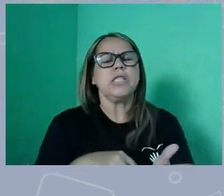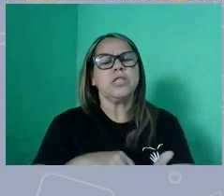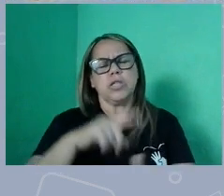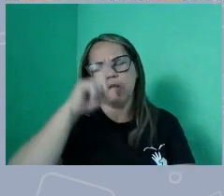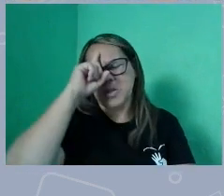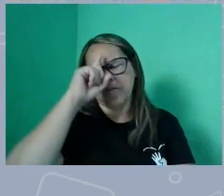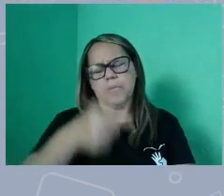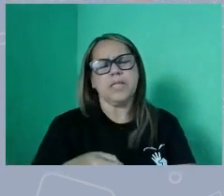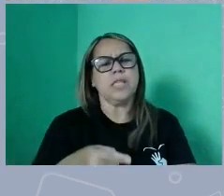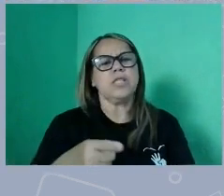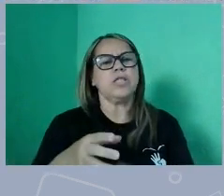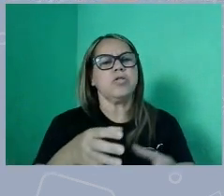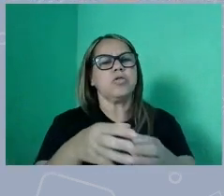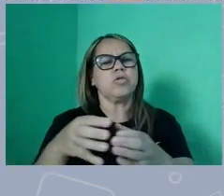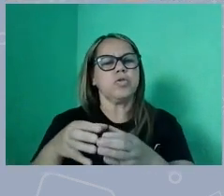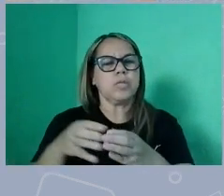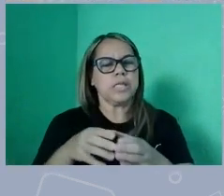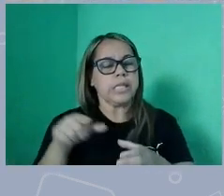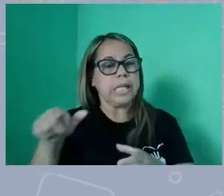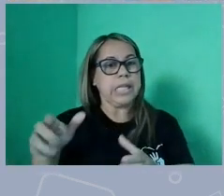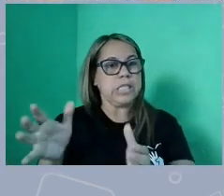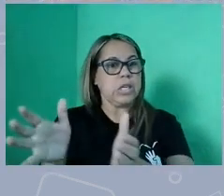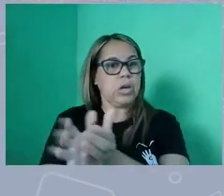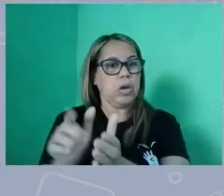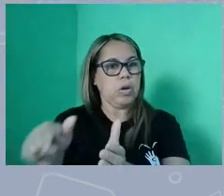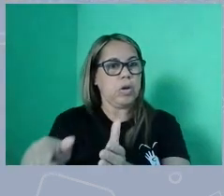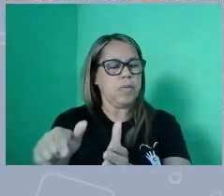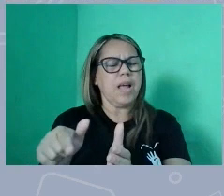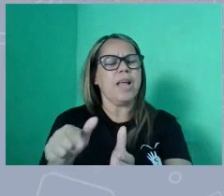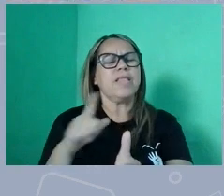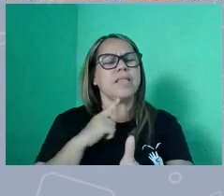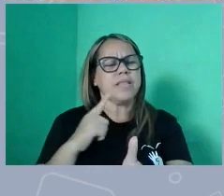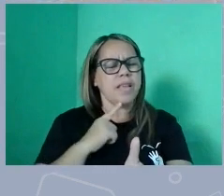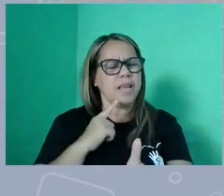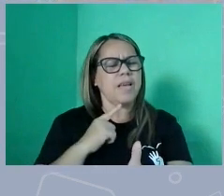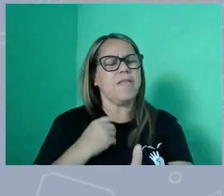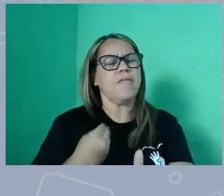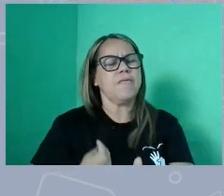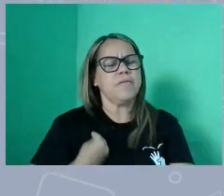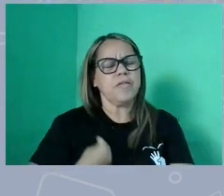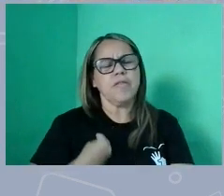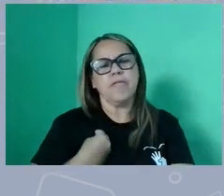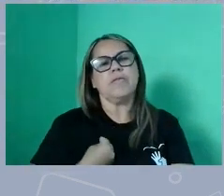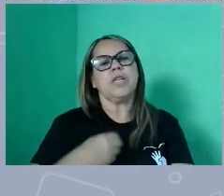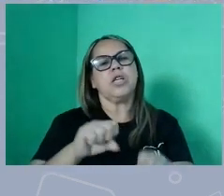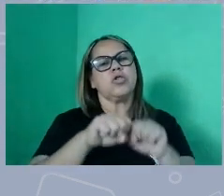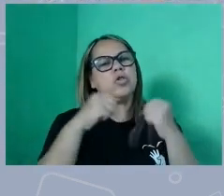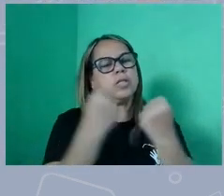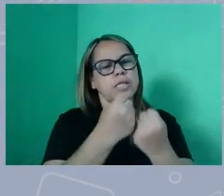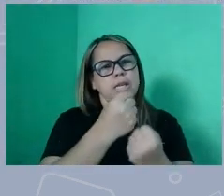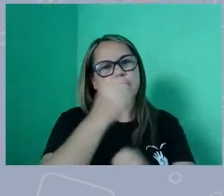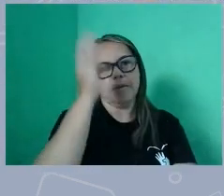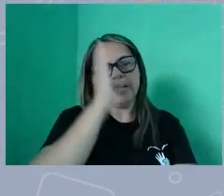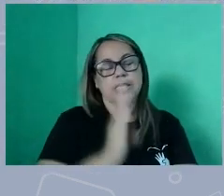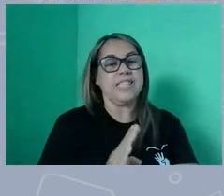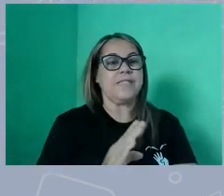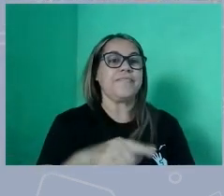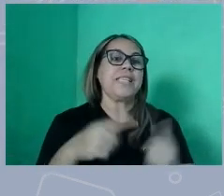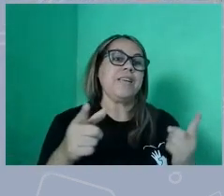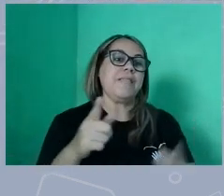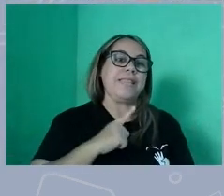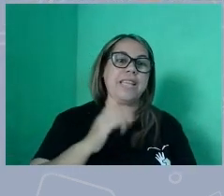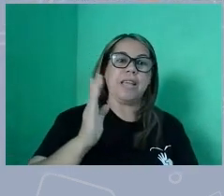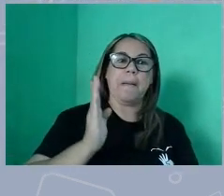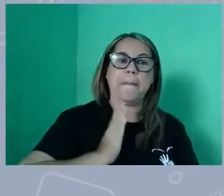coletiva do proletariado é algo presente na sociedade brasileira então a gente tem a burguesia a partir da